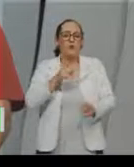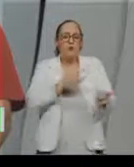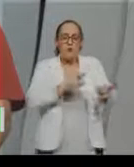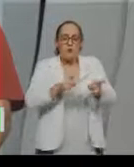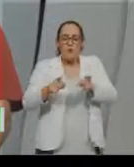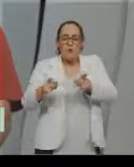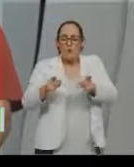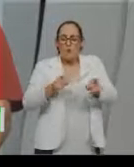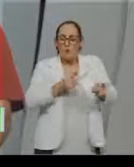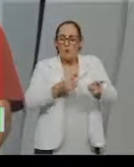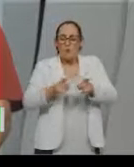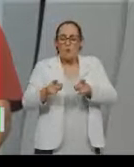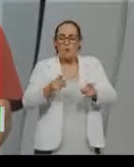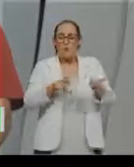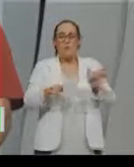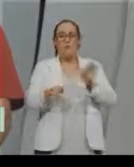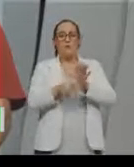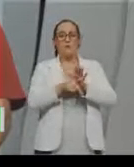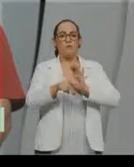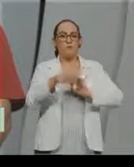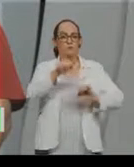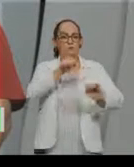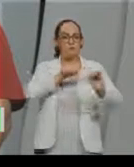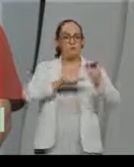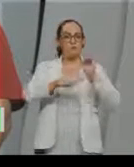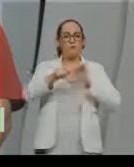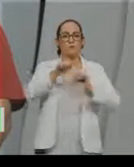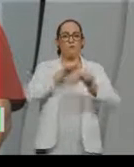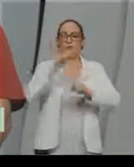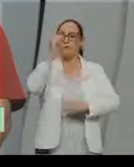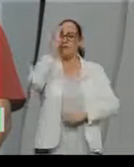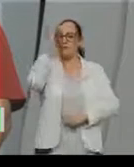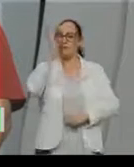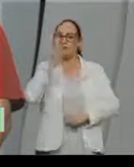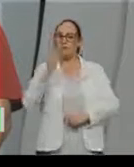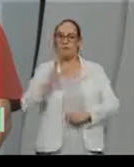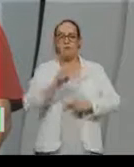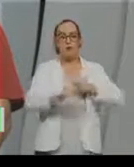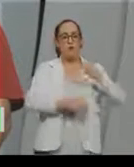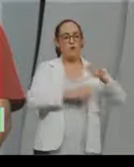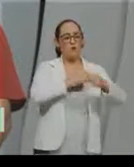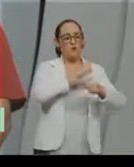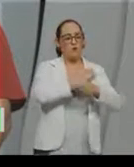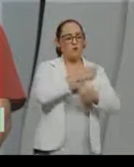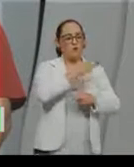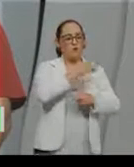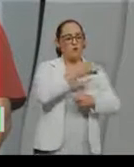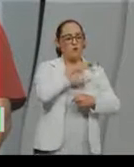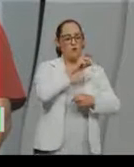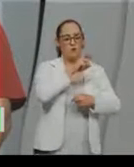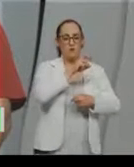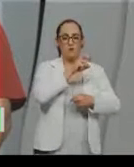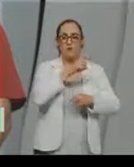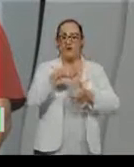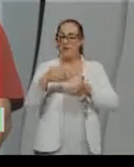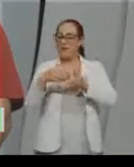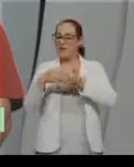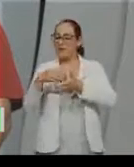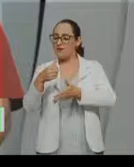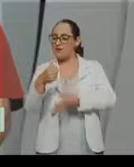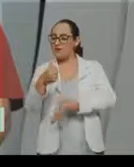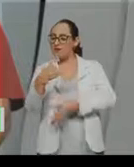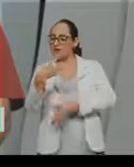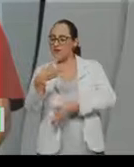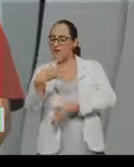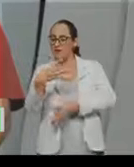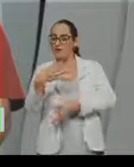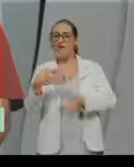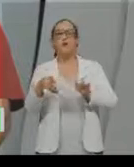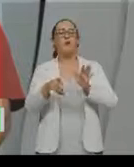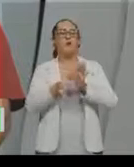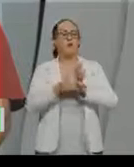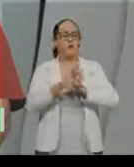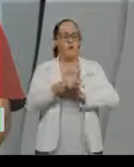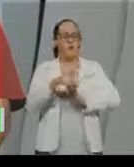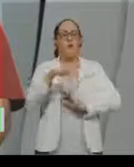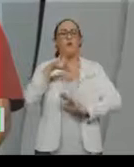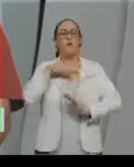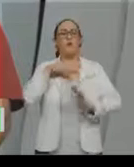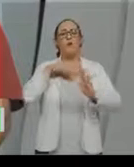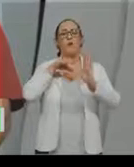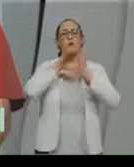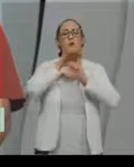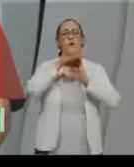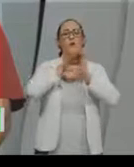da redemocratização do Brasil, que vai de 45 a 64, num período que vai vigorar um conceito político